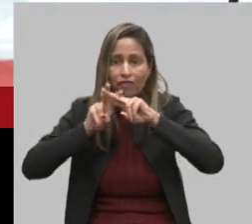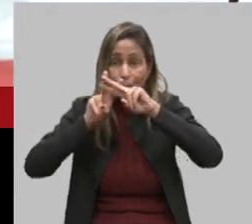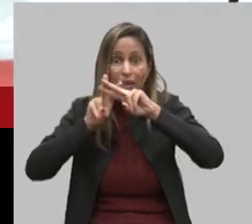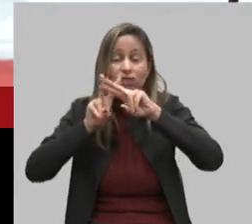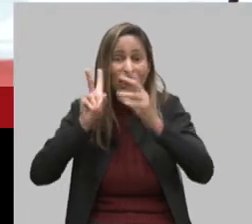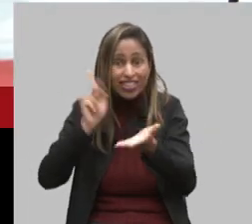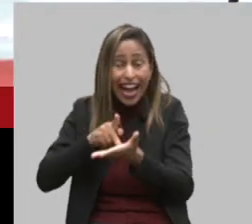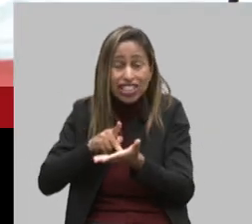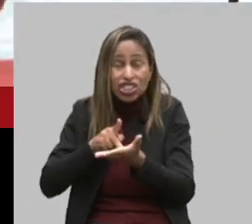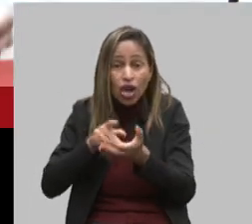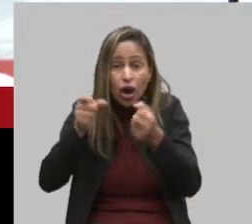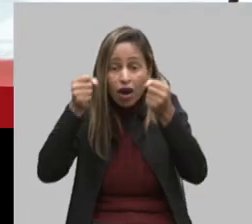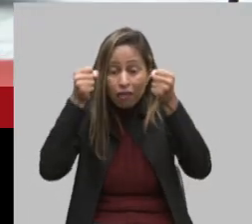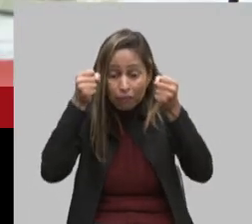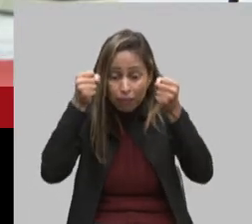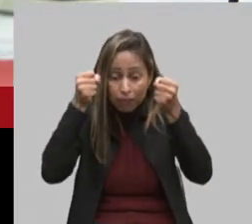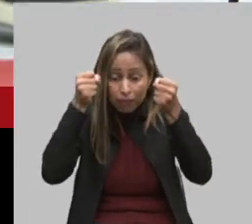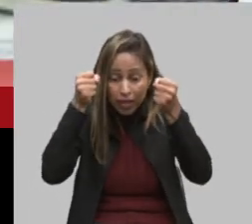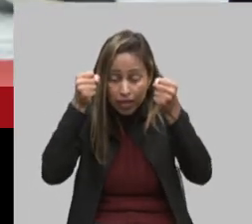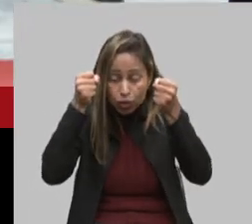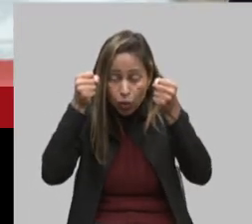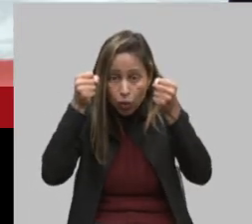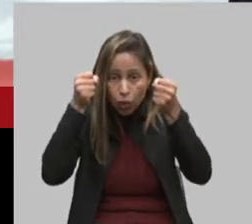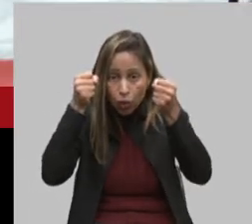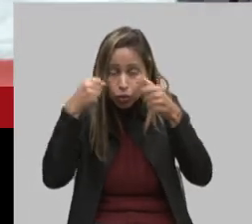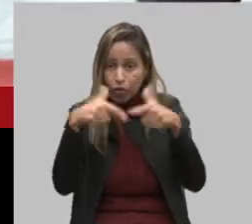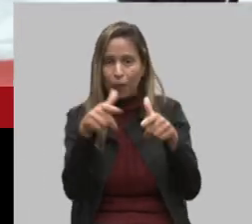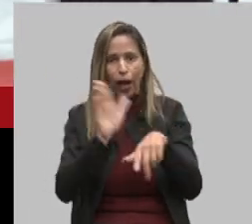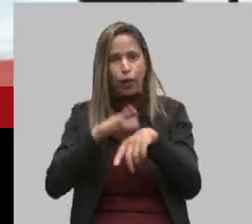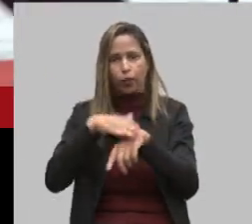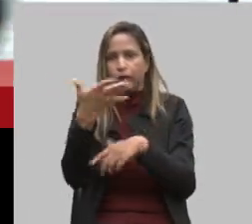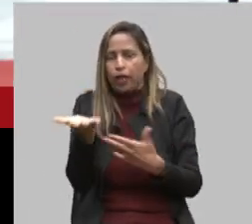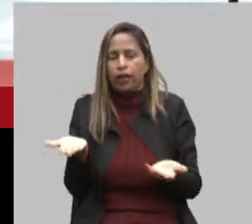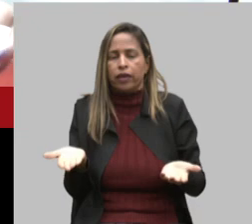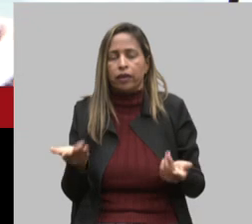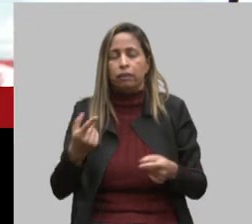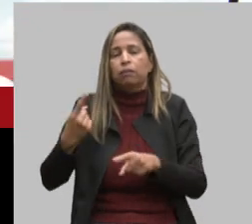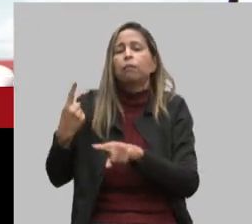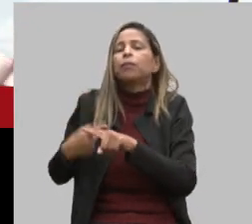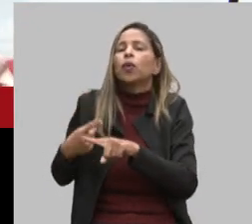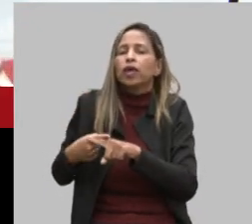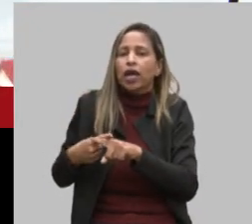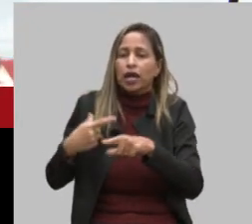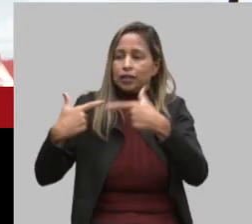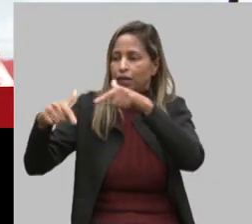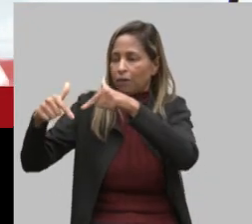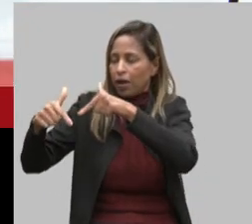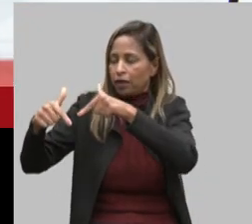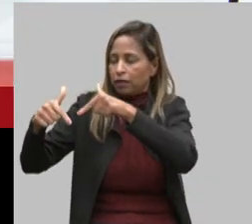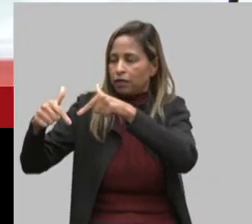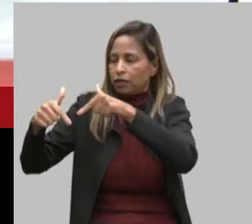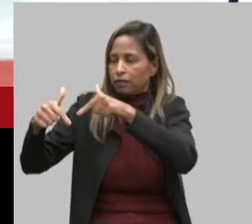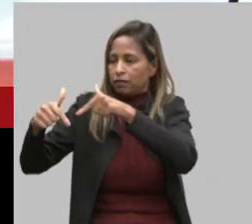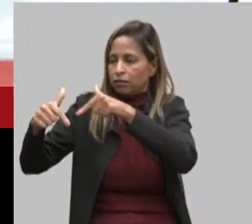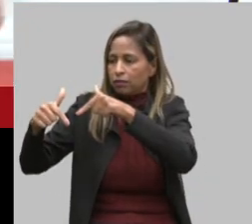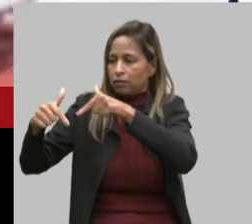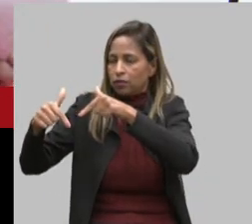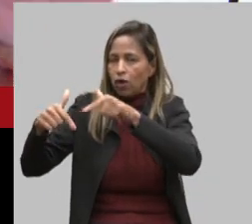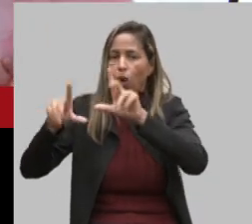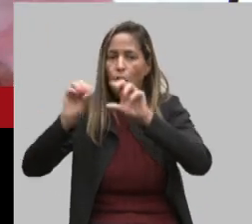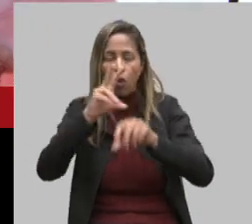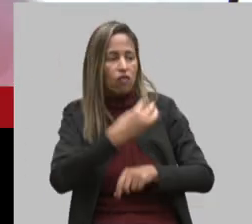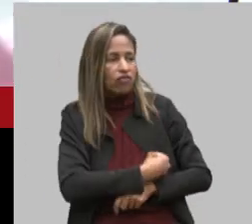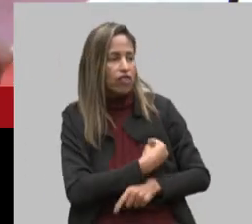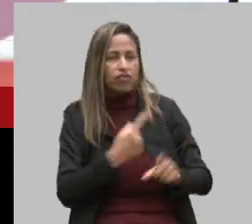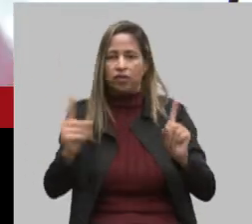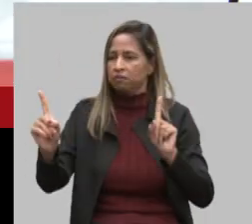gente o professor ele fica refém do serviço dele por quê Trabalha ou vive é um ou